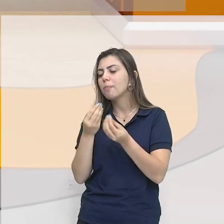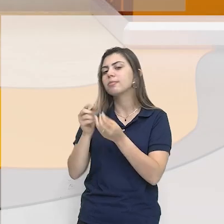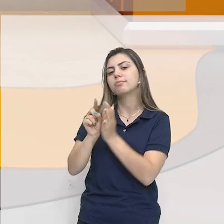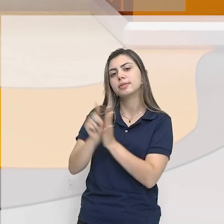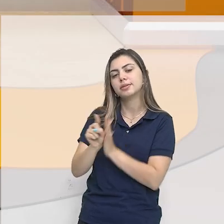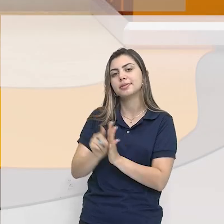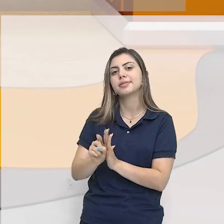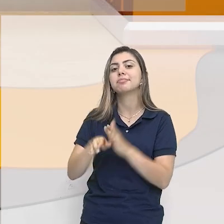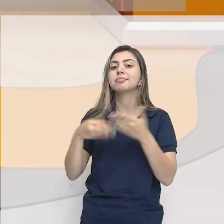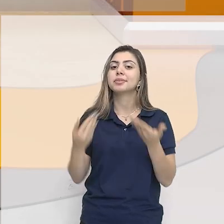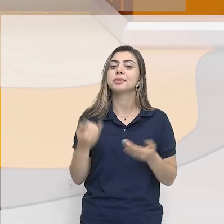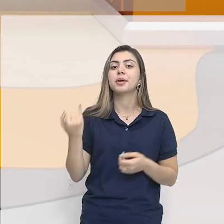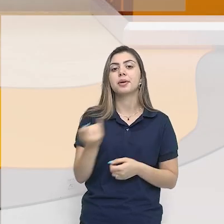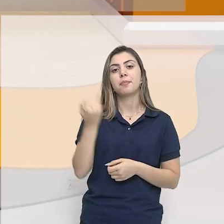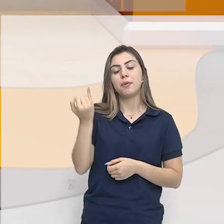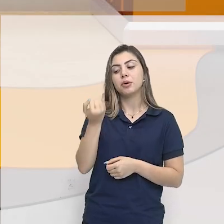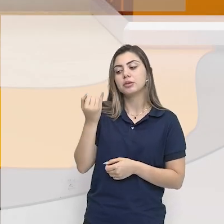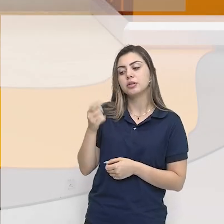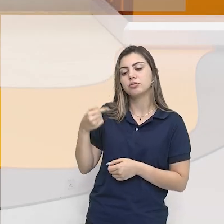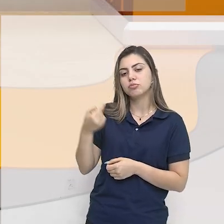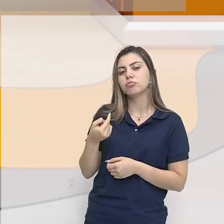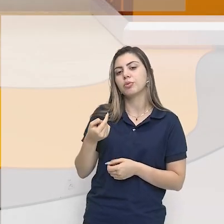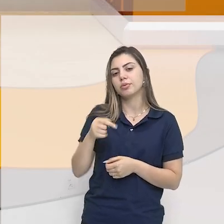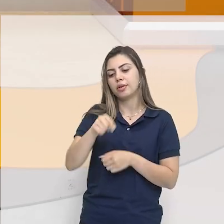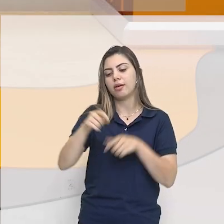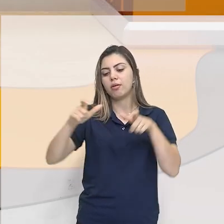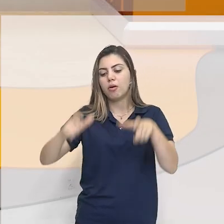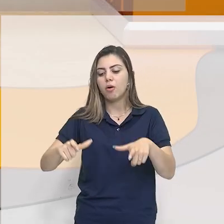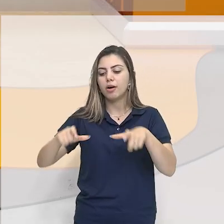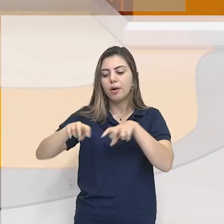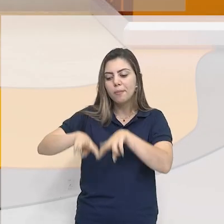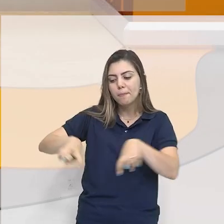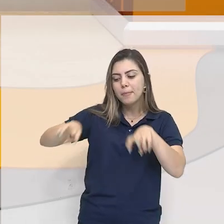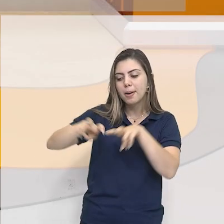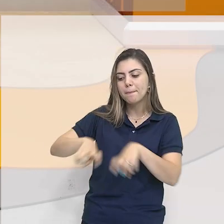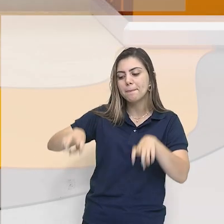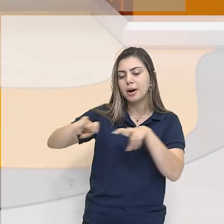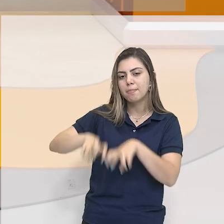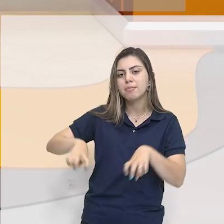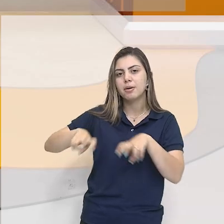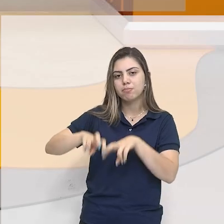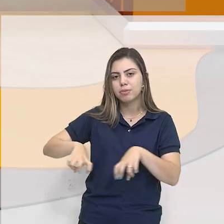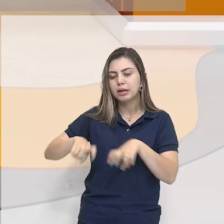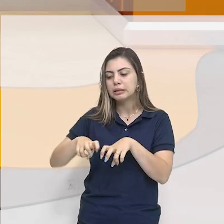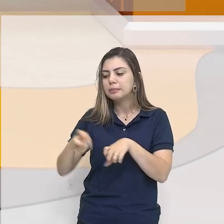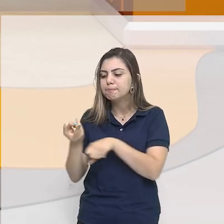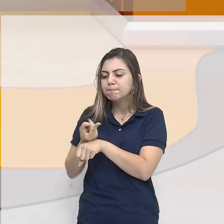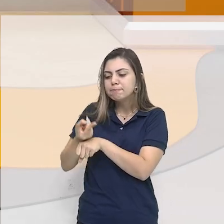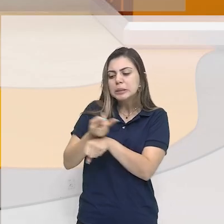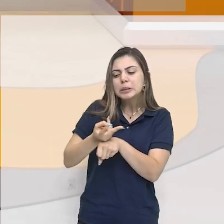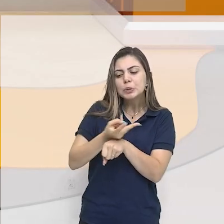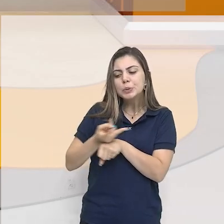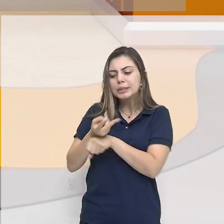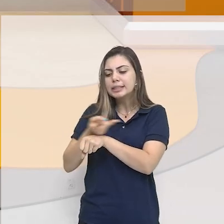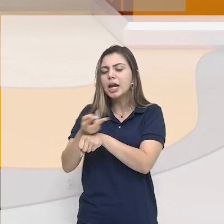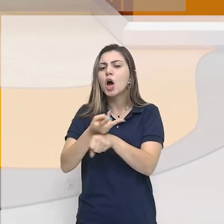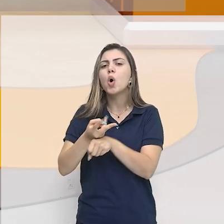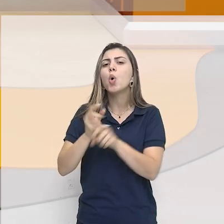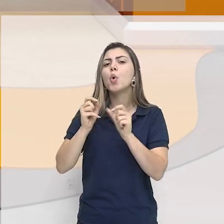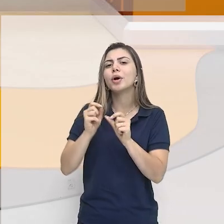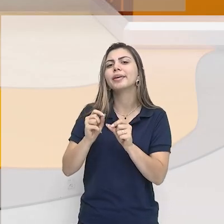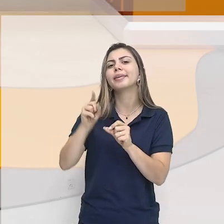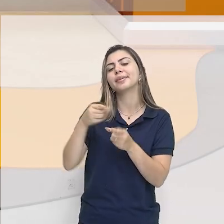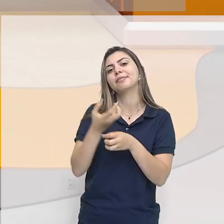a importância, então, desses sítios arqueológicos, que é o quê? É você realmente cavar, não é mesmo? Buscando, então, o quê?